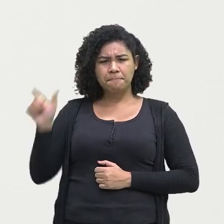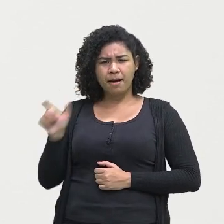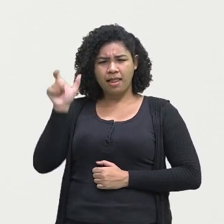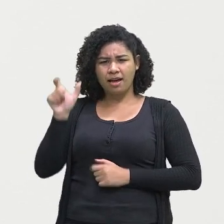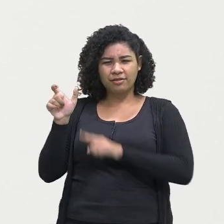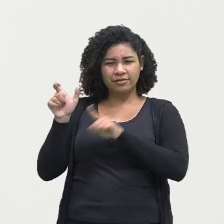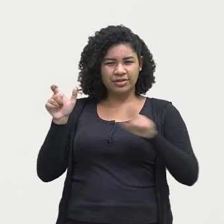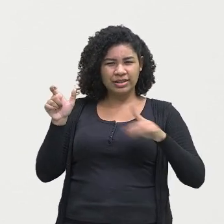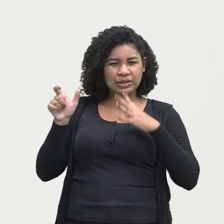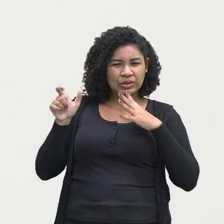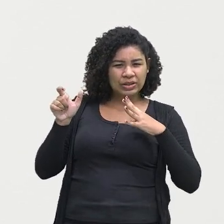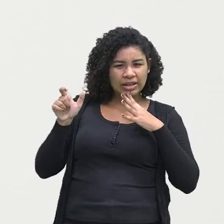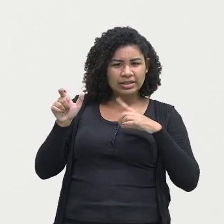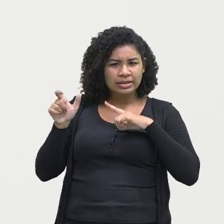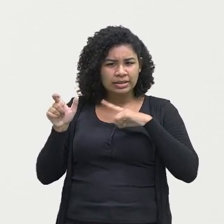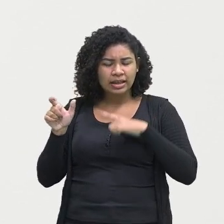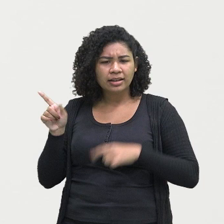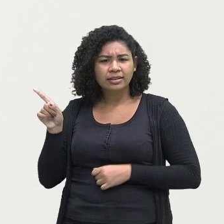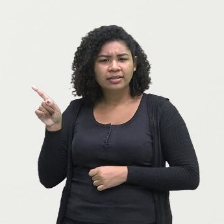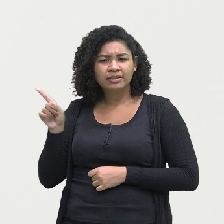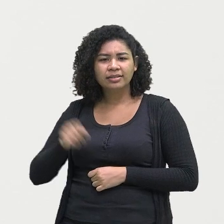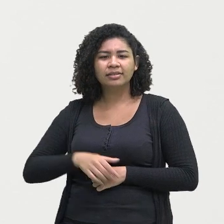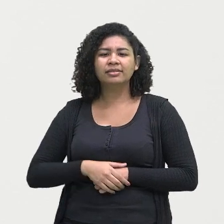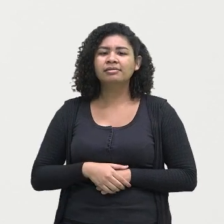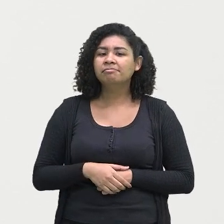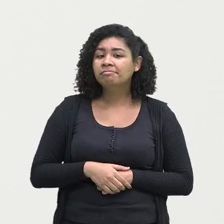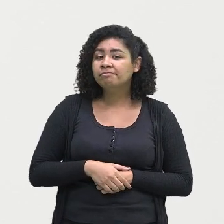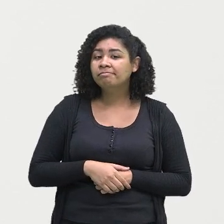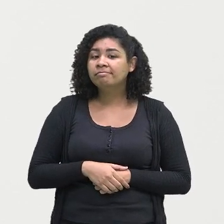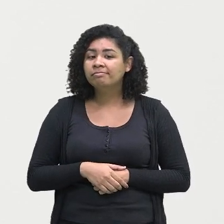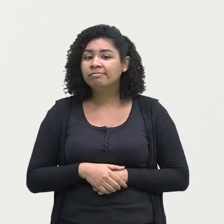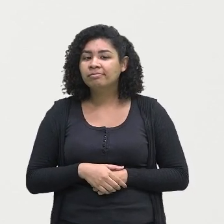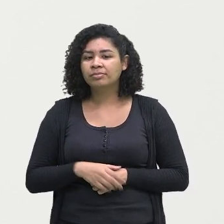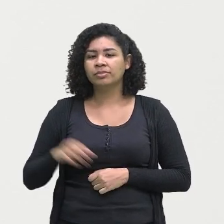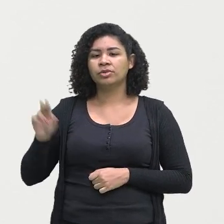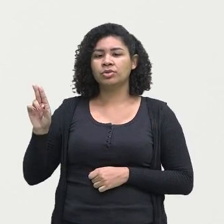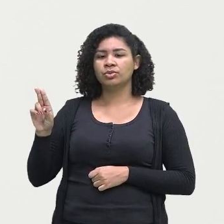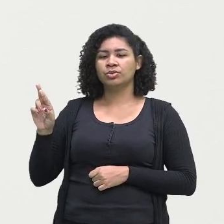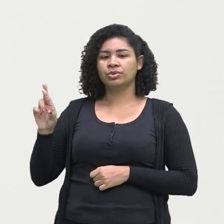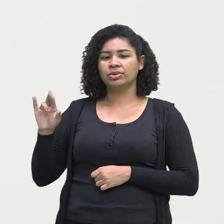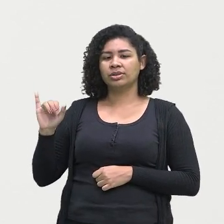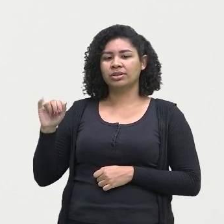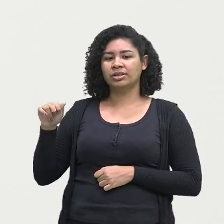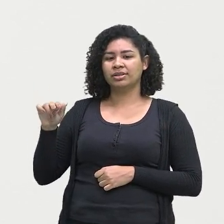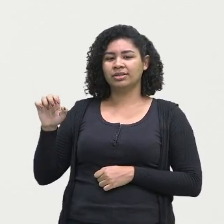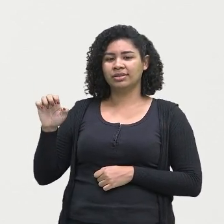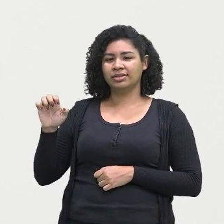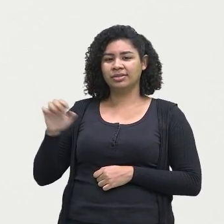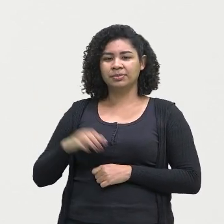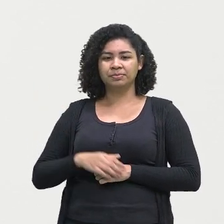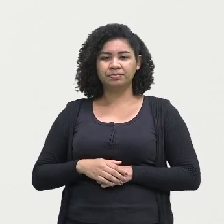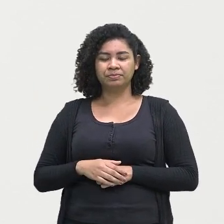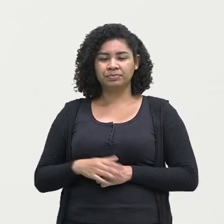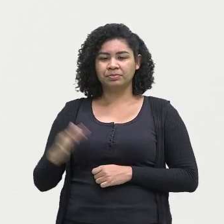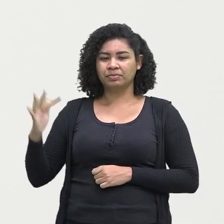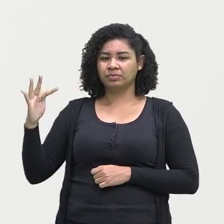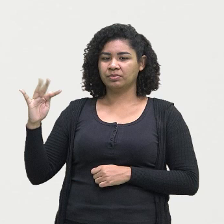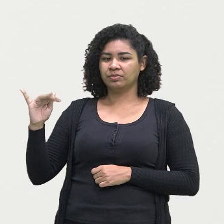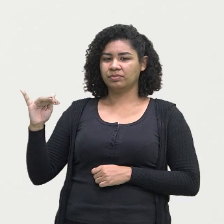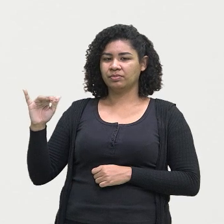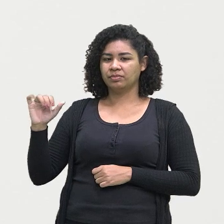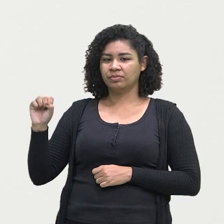aí? Então, bora lá. Urine, né? Fish.